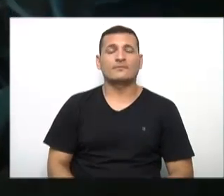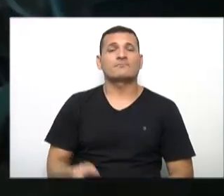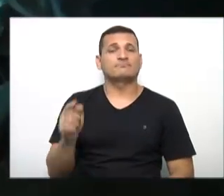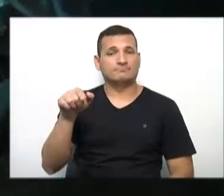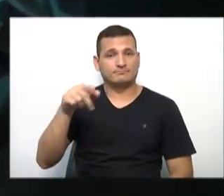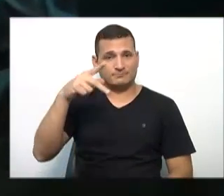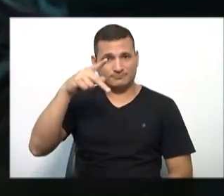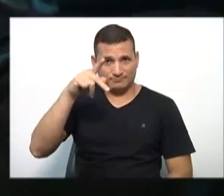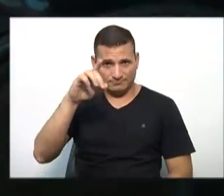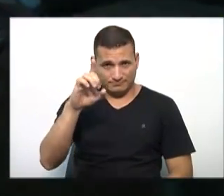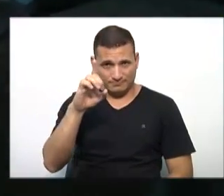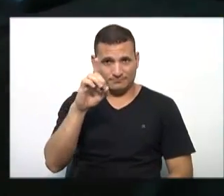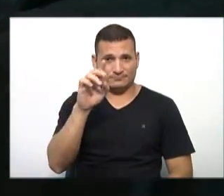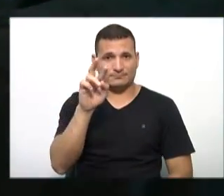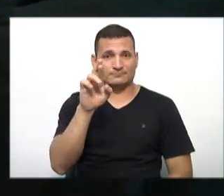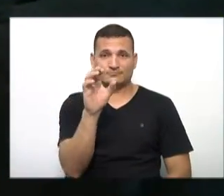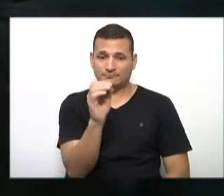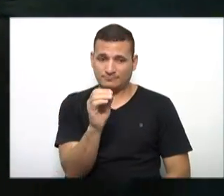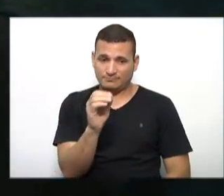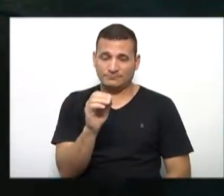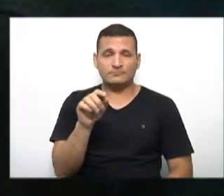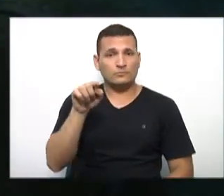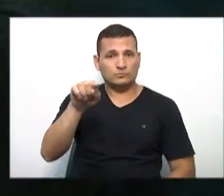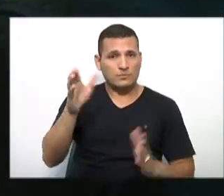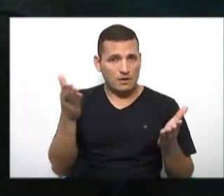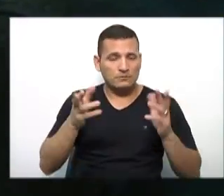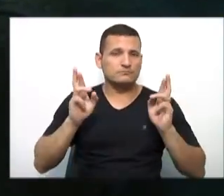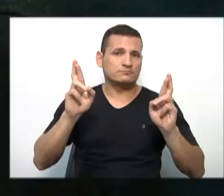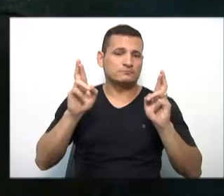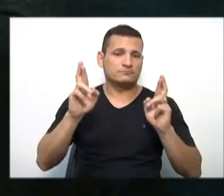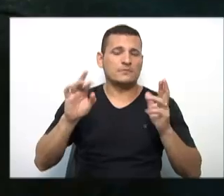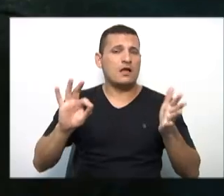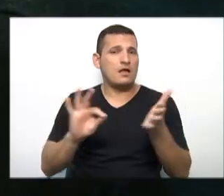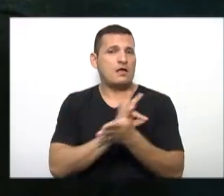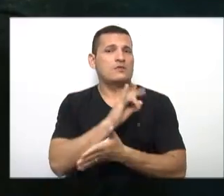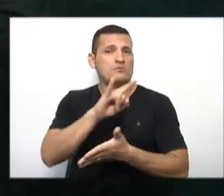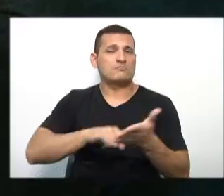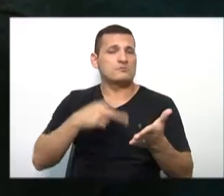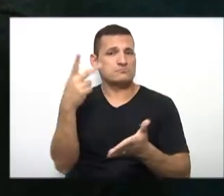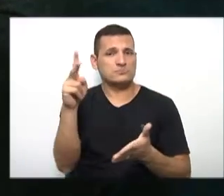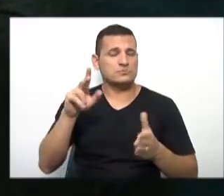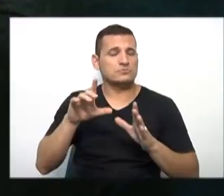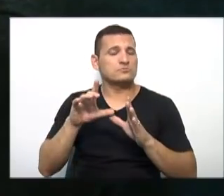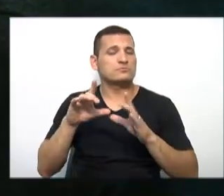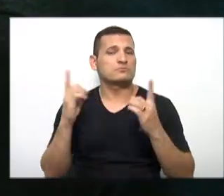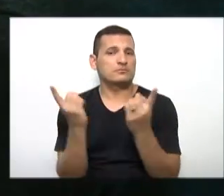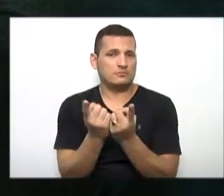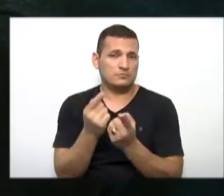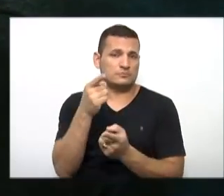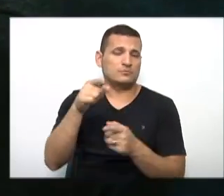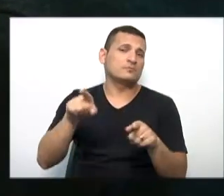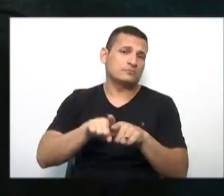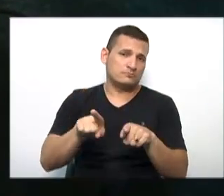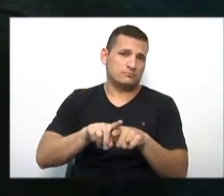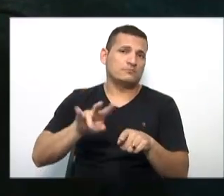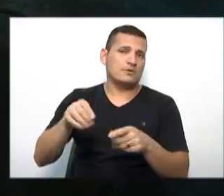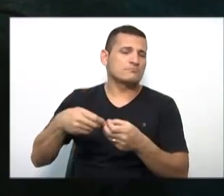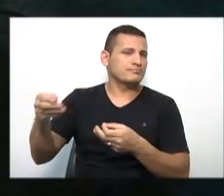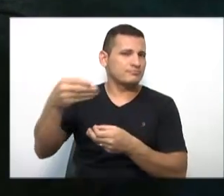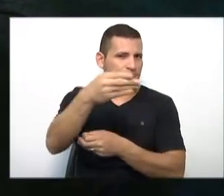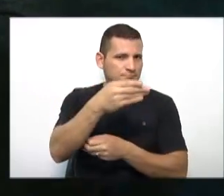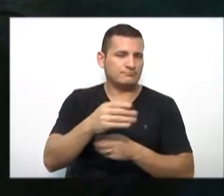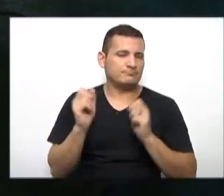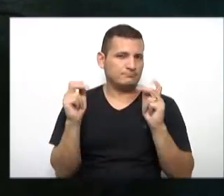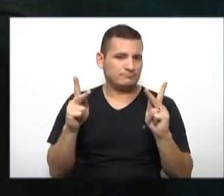Pedro, você se responsabilizará por assinar os documentos do seu setor, tá? Você também vai despachá-los e cobrar pelos serviços,